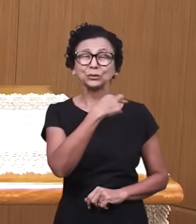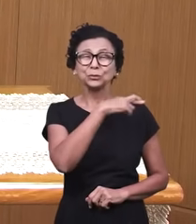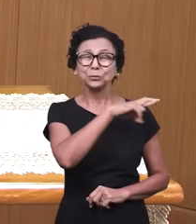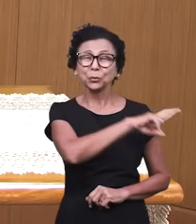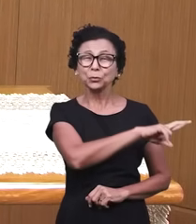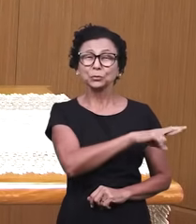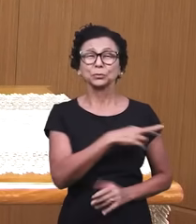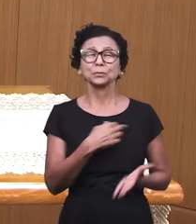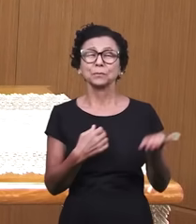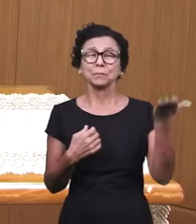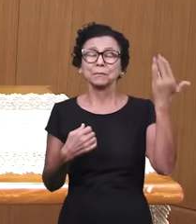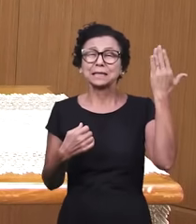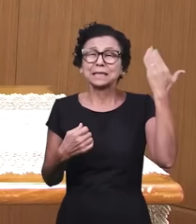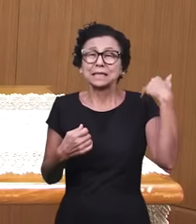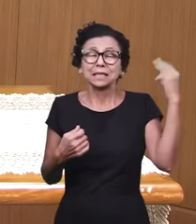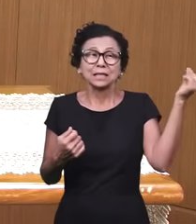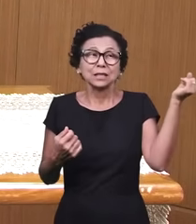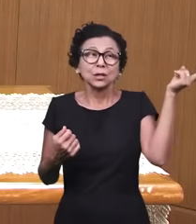dele.